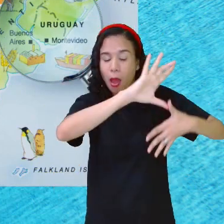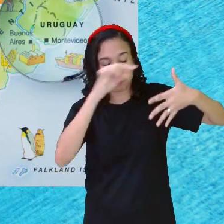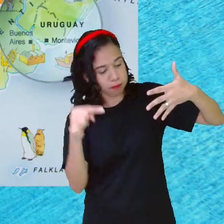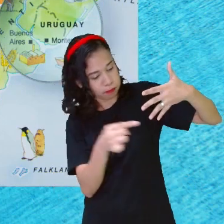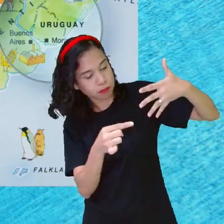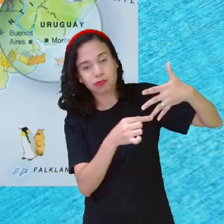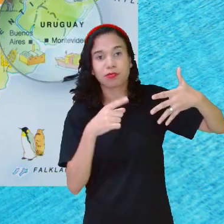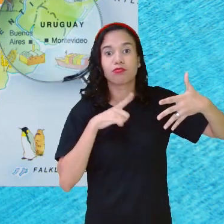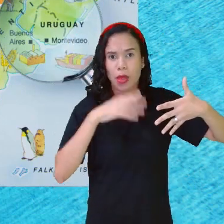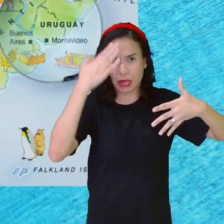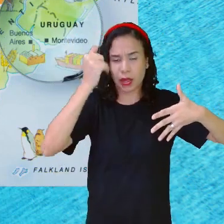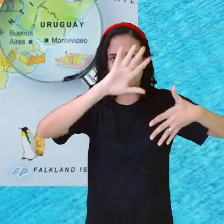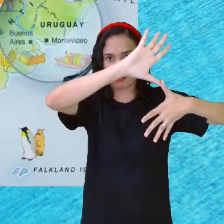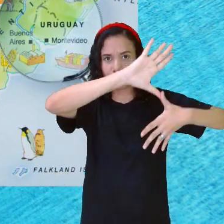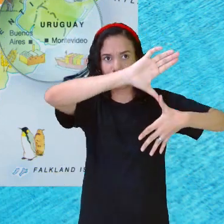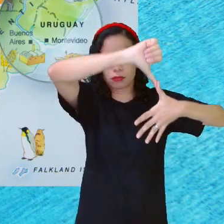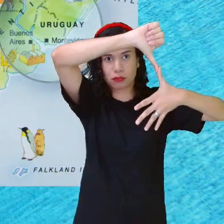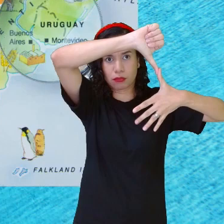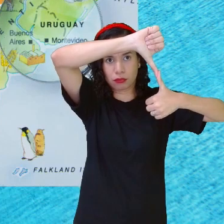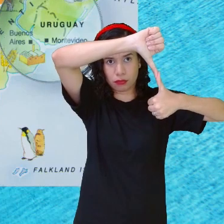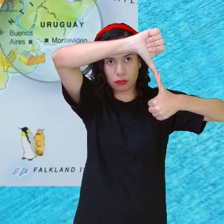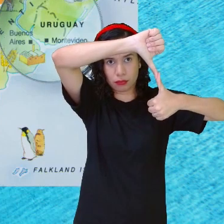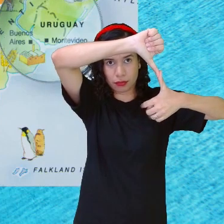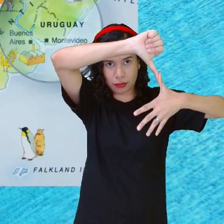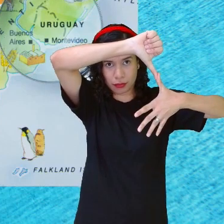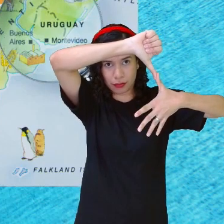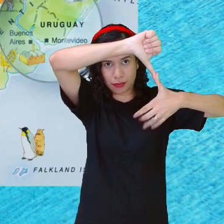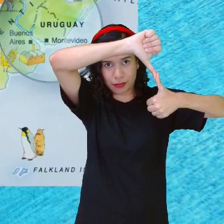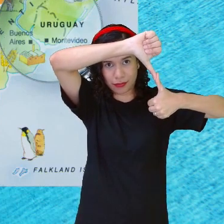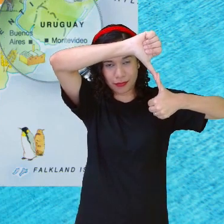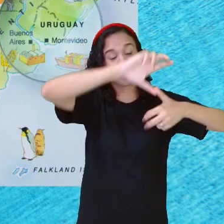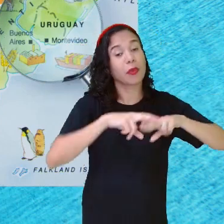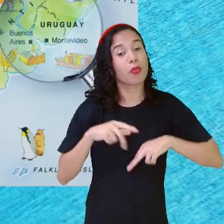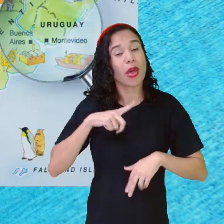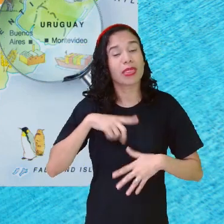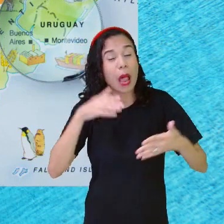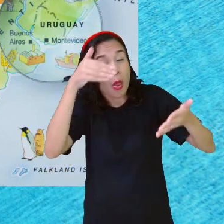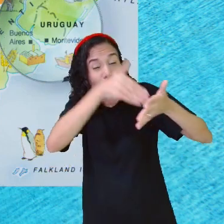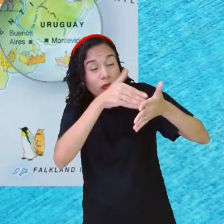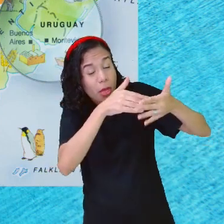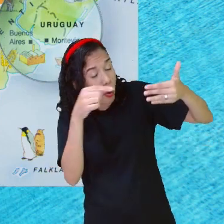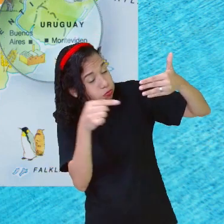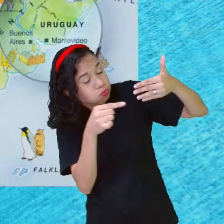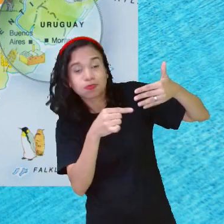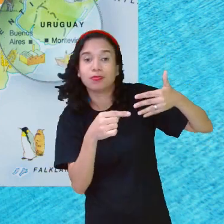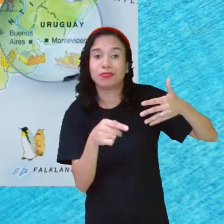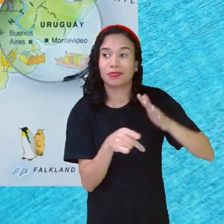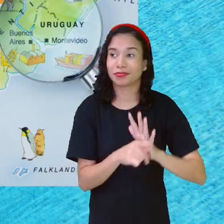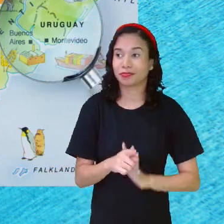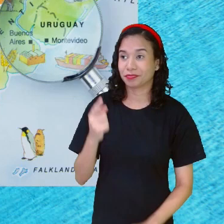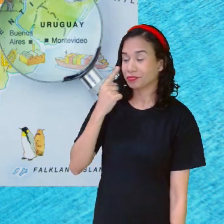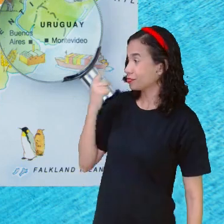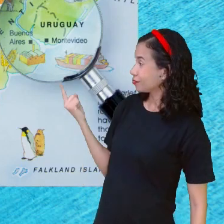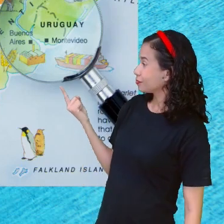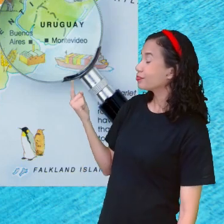que a América se divide em três: Norte, Central e Sul. Ele tá lá no finalzinho, ó,